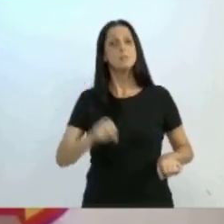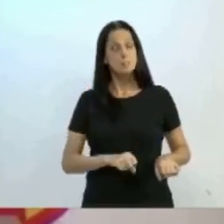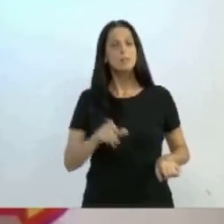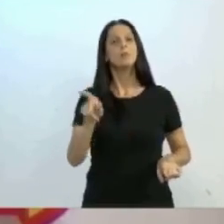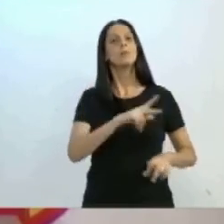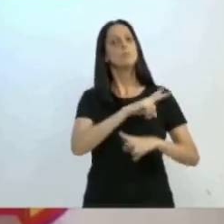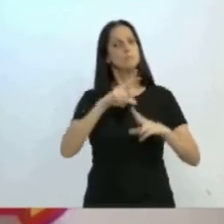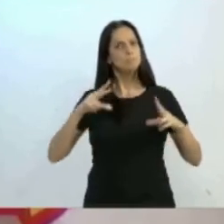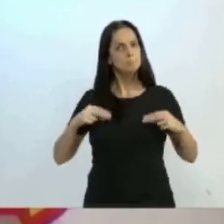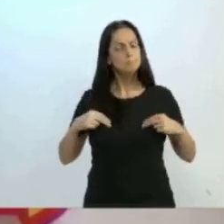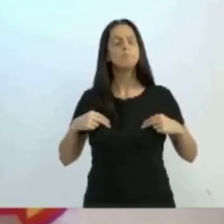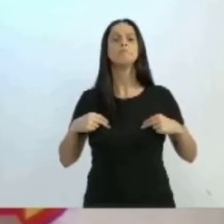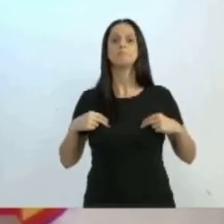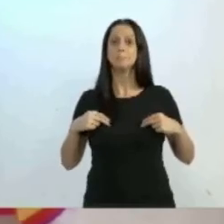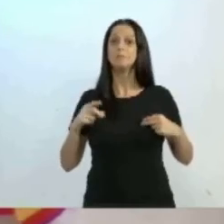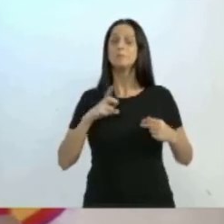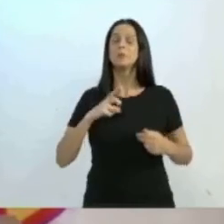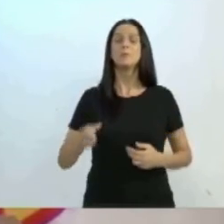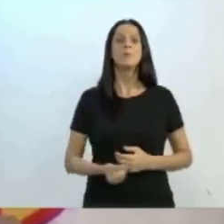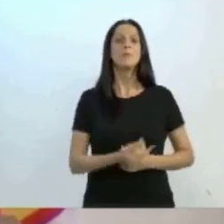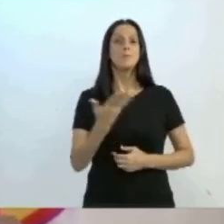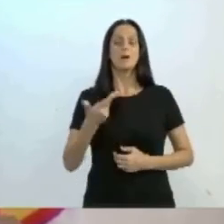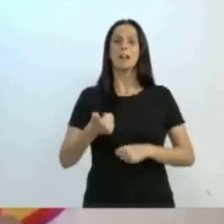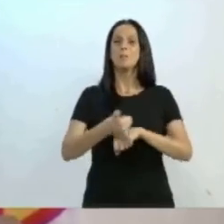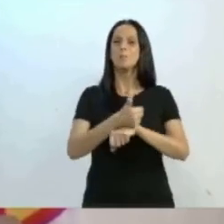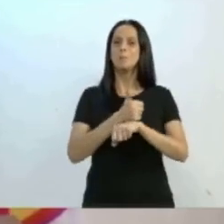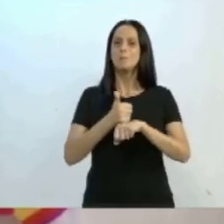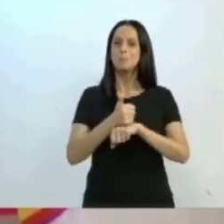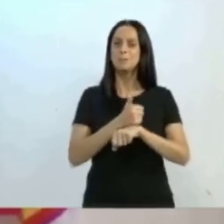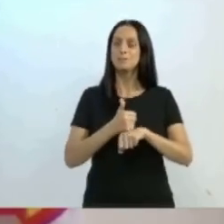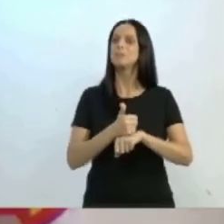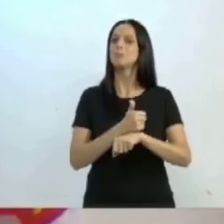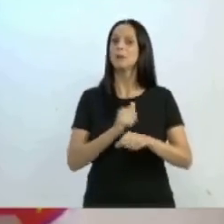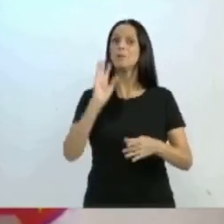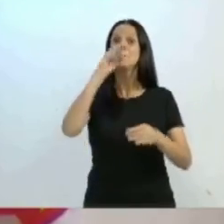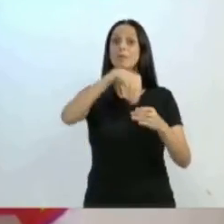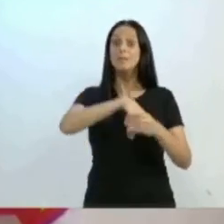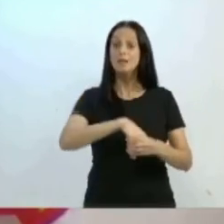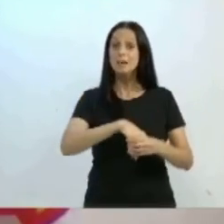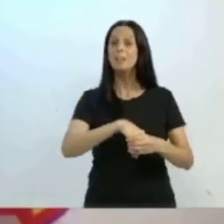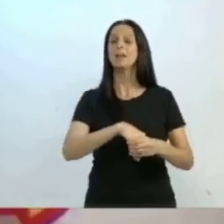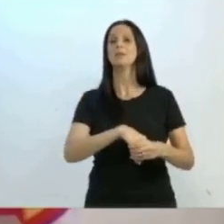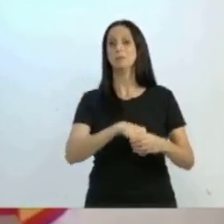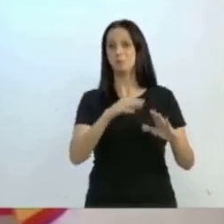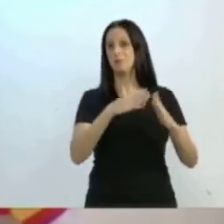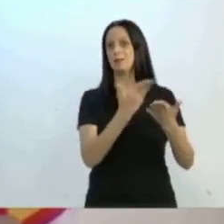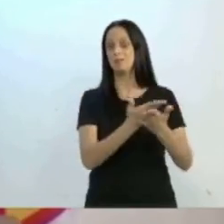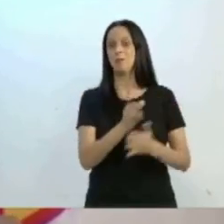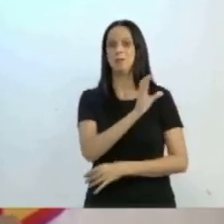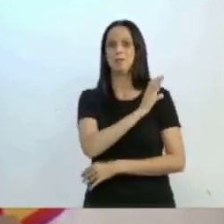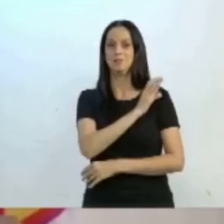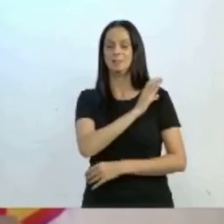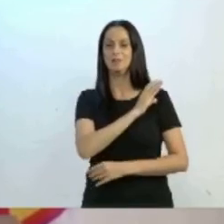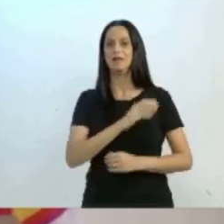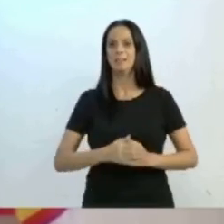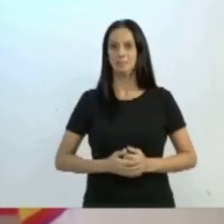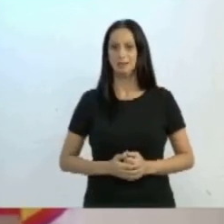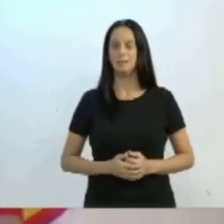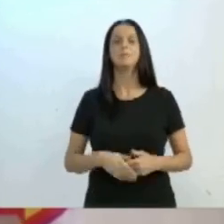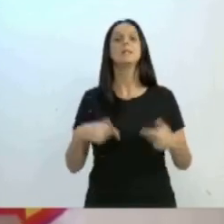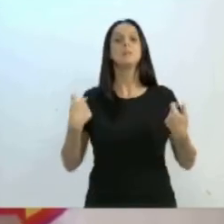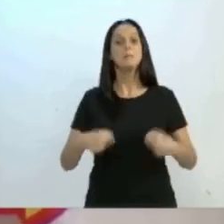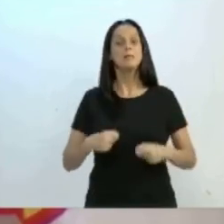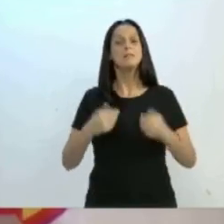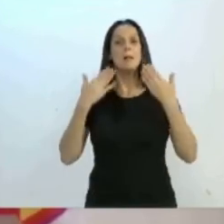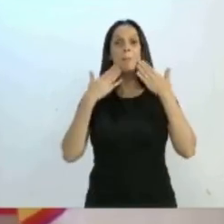nossos profissionais nós temos excelentes profissionais de educação dentro dos nossos educandários o que basta o que tem que ser